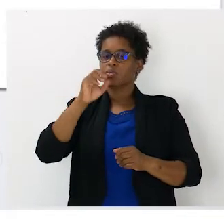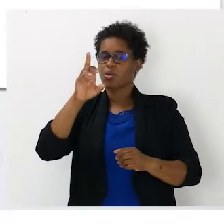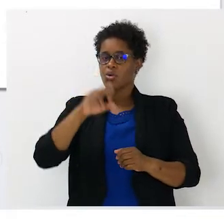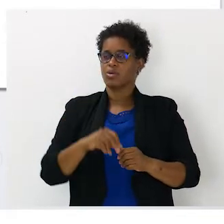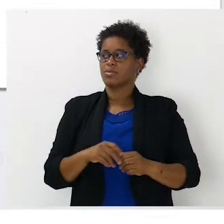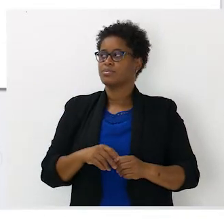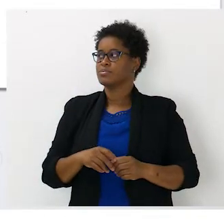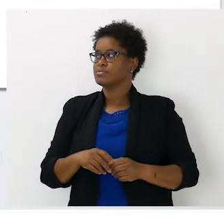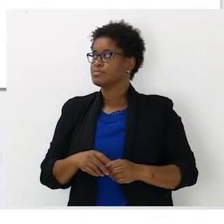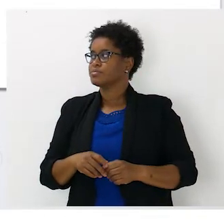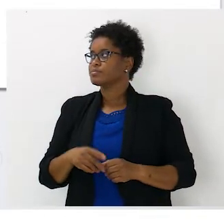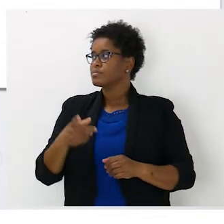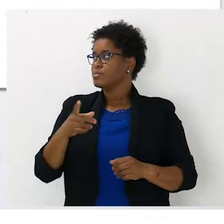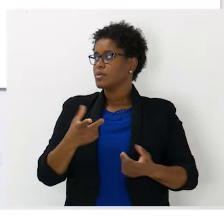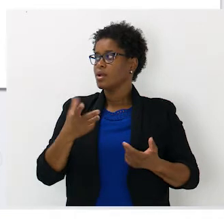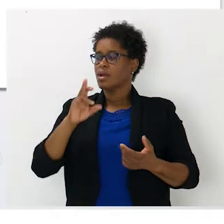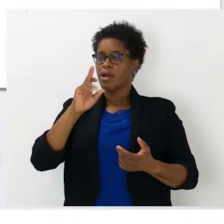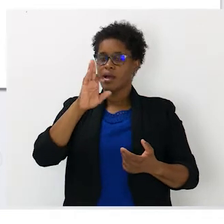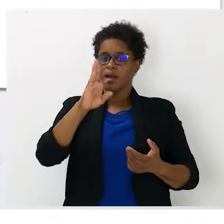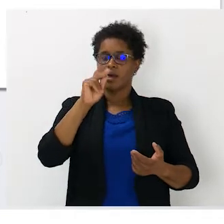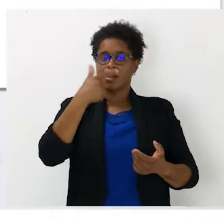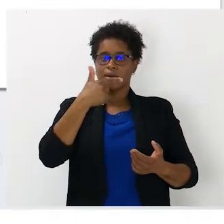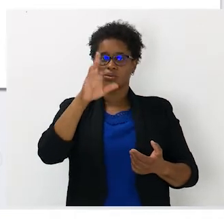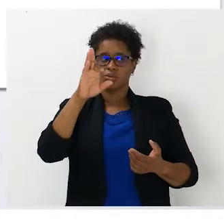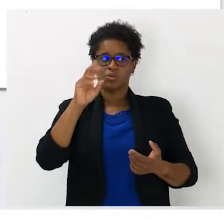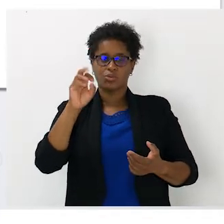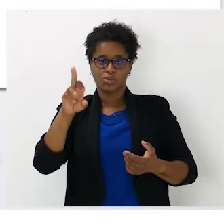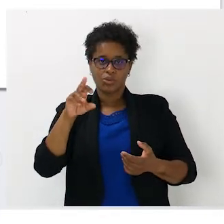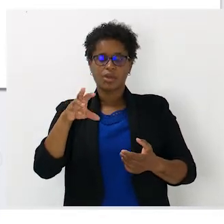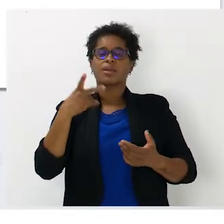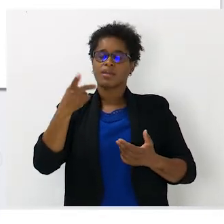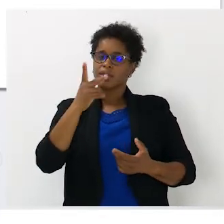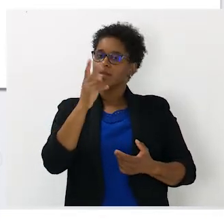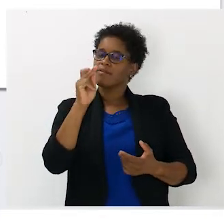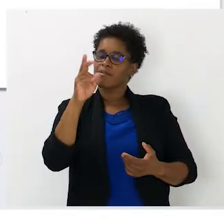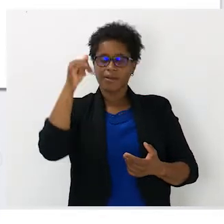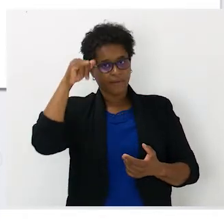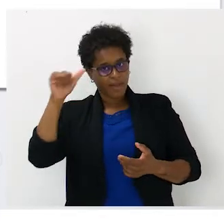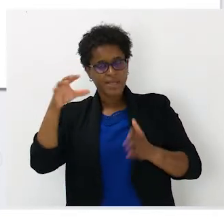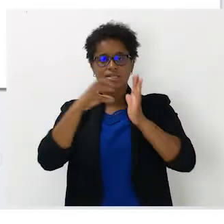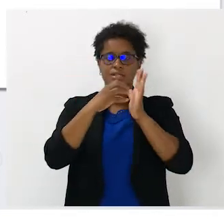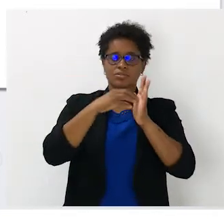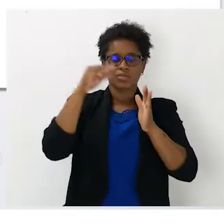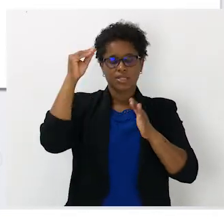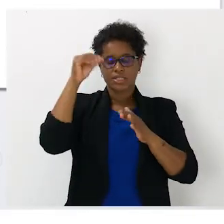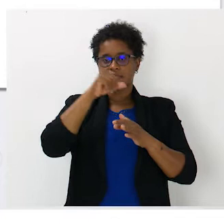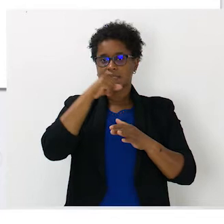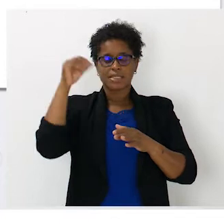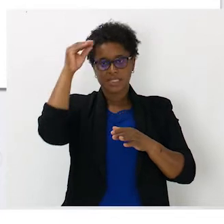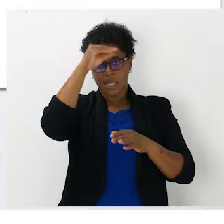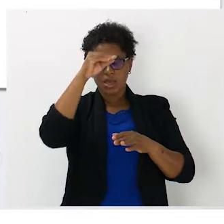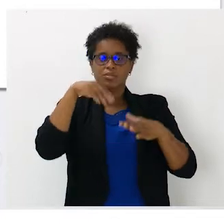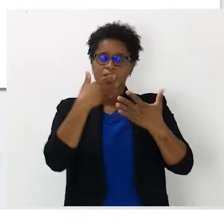é deusa vaca, símbolo do céu, é representante do sexo